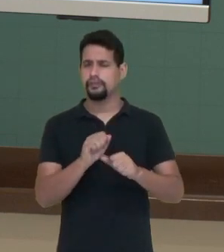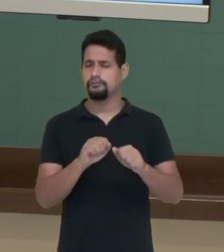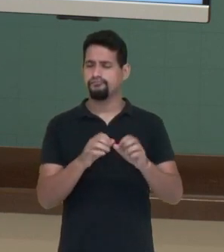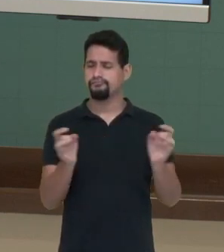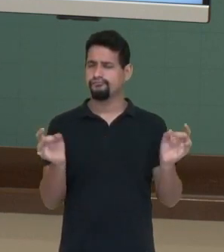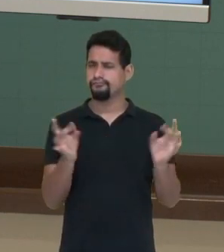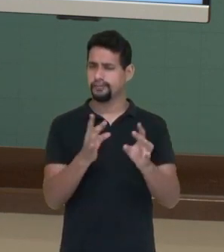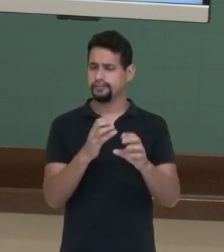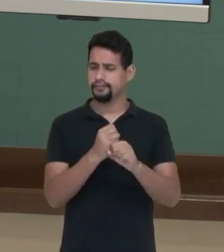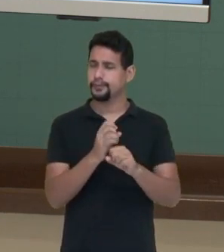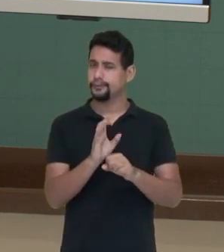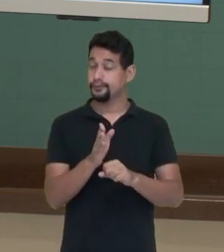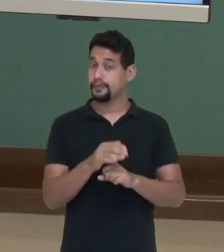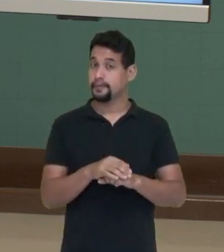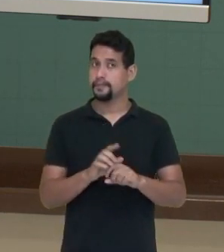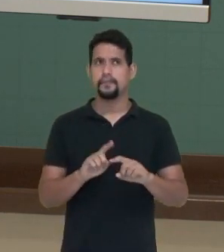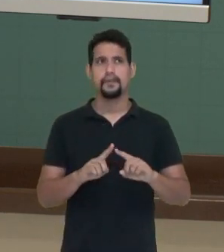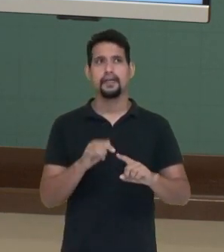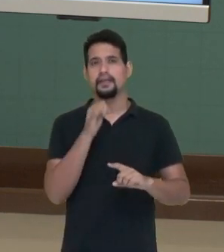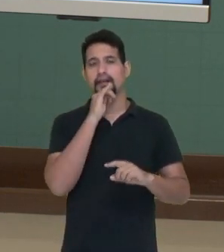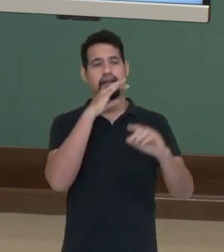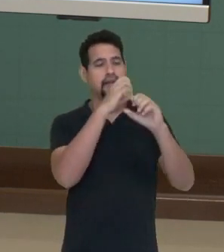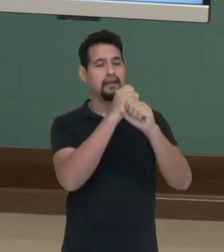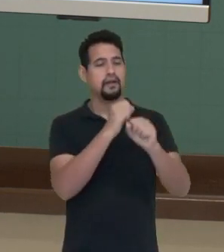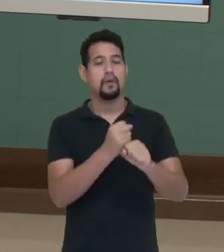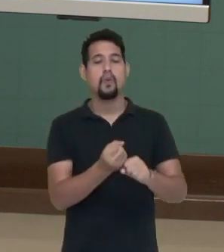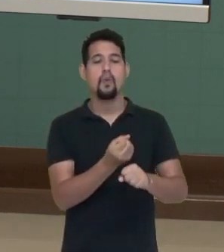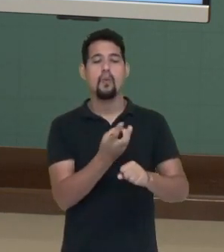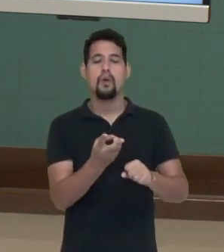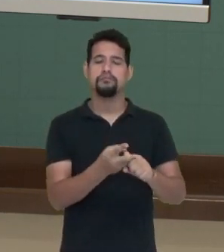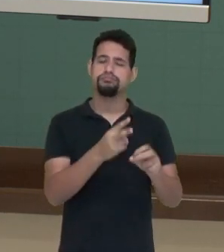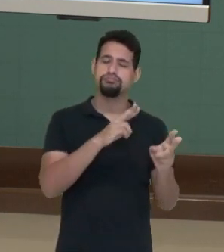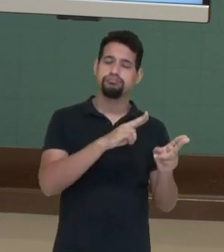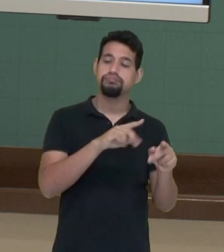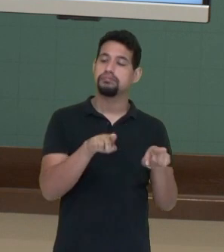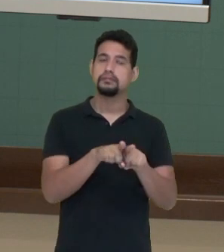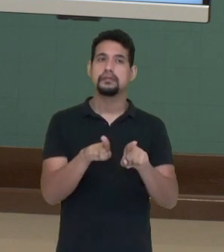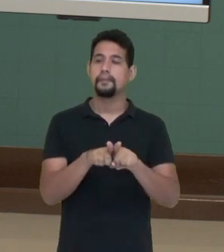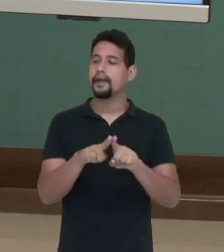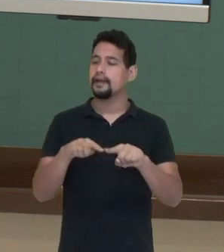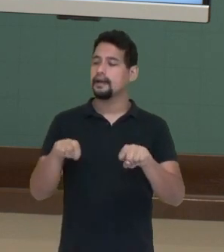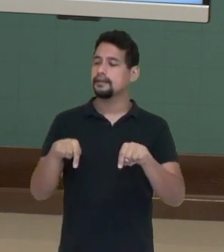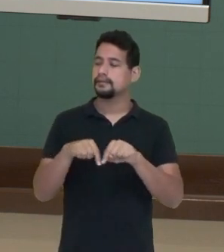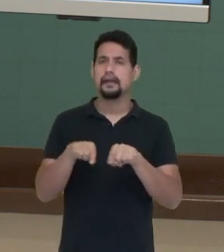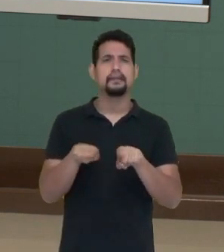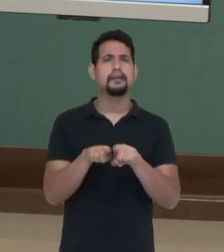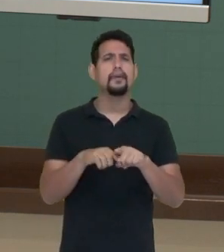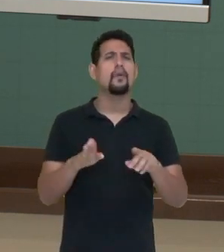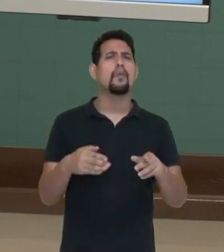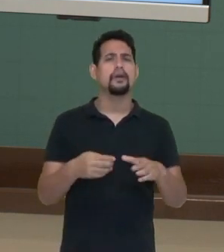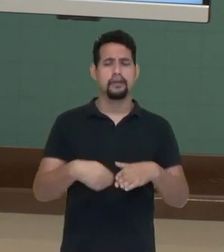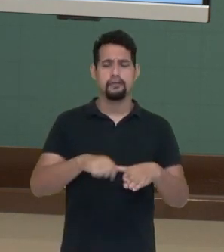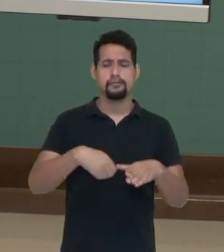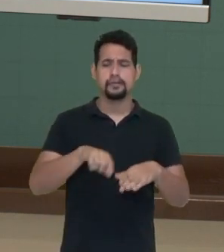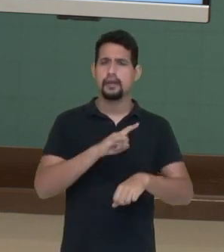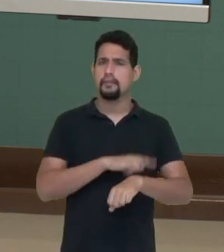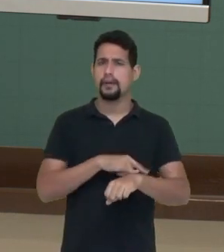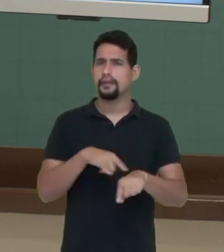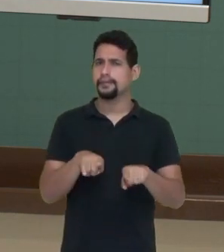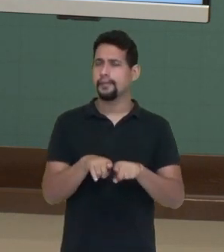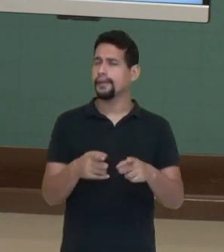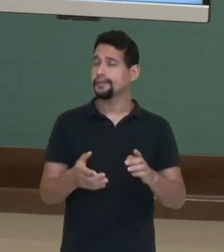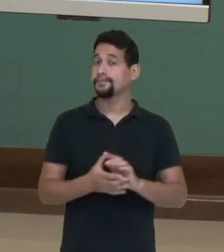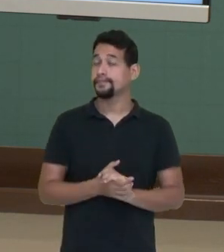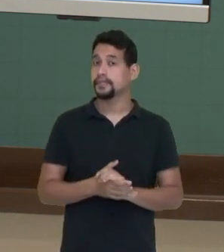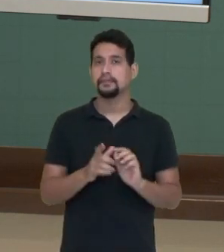até esses cálculos, né? A gente calculou quanto que é o dormitório, mais corredor e mais a sala, e quanto que é a cozinha, banheiro e área de serviço,